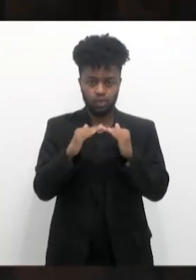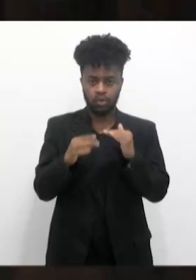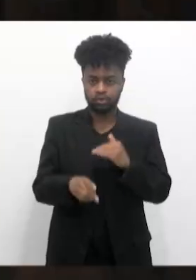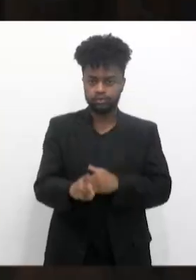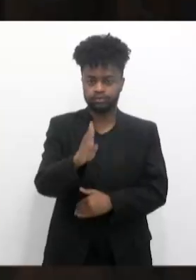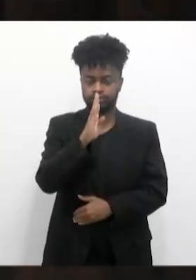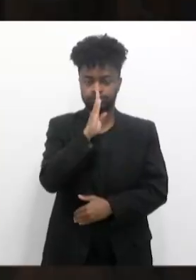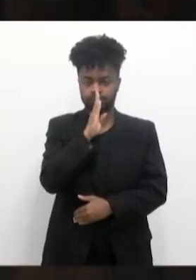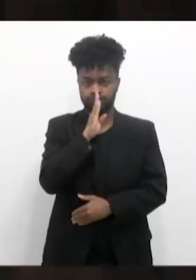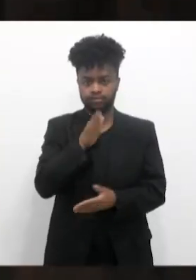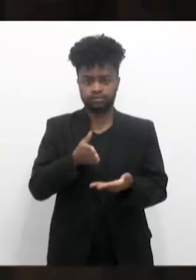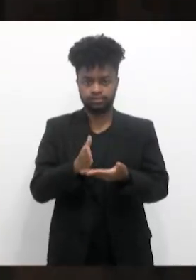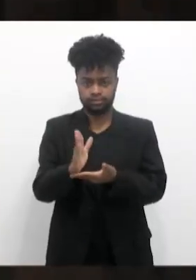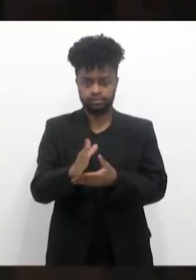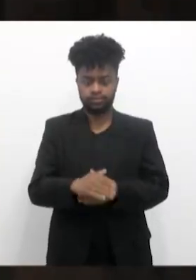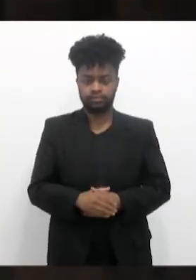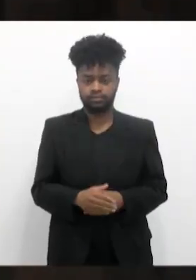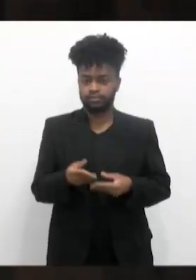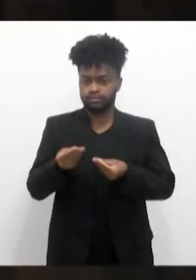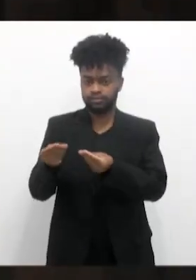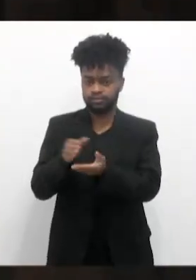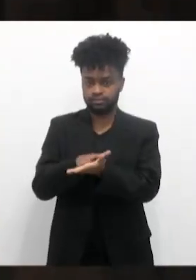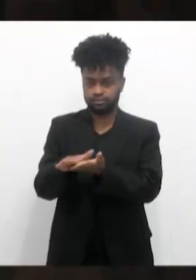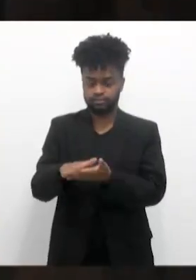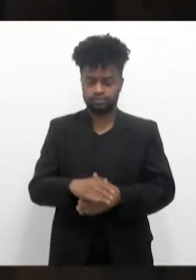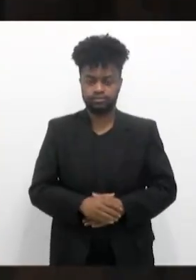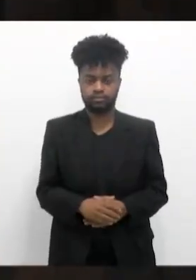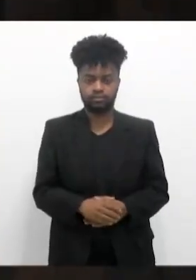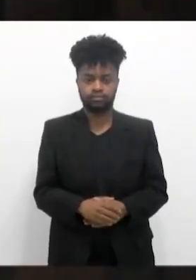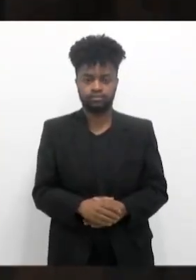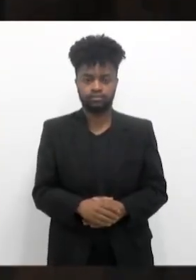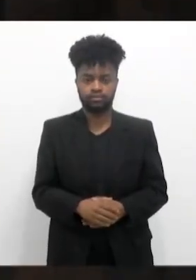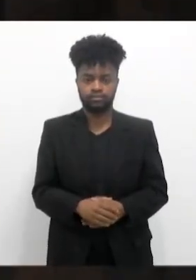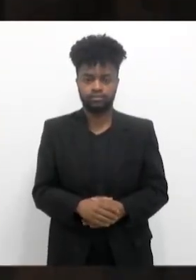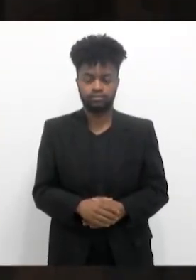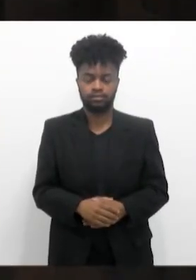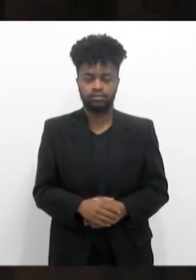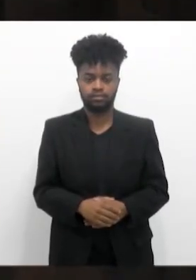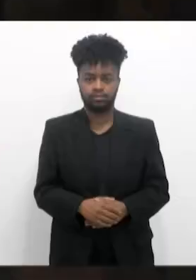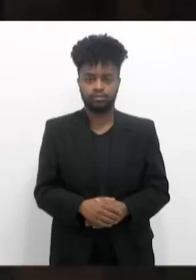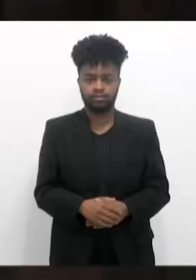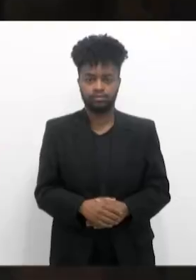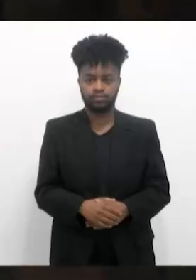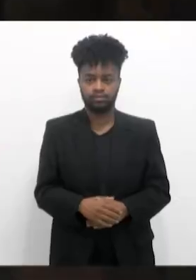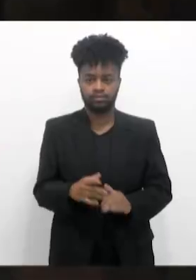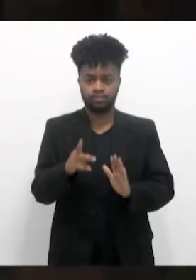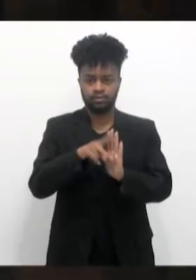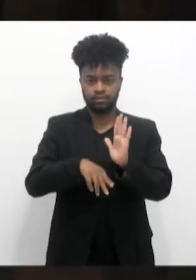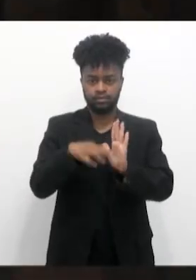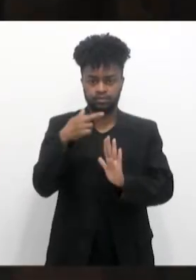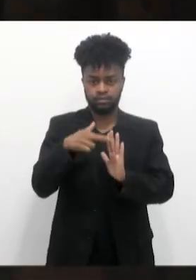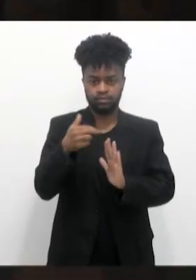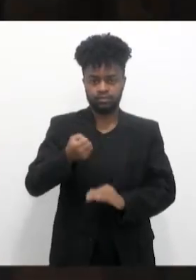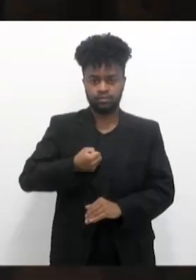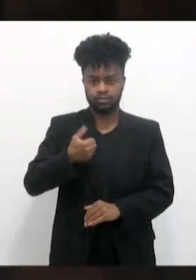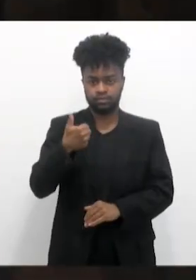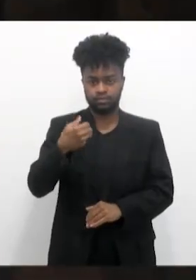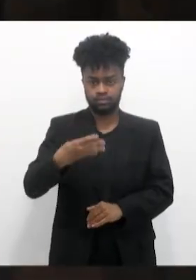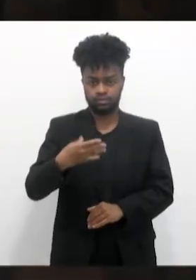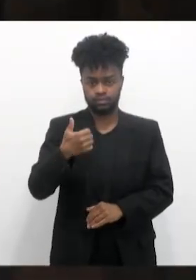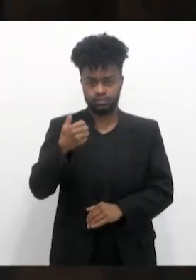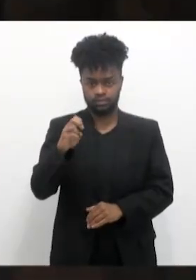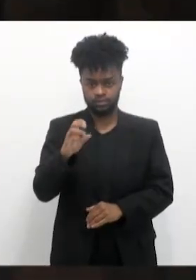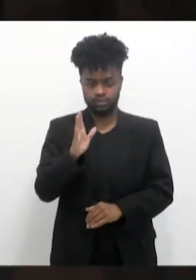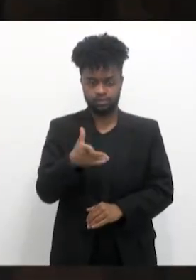permaneçam como estão. Aprovado, vai à promulgação. Projeto de resolução número 1415